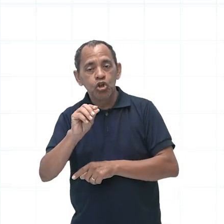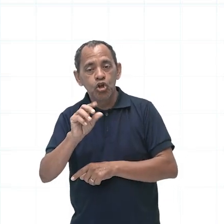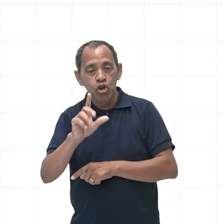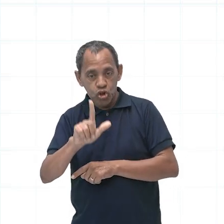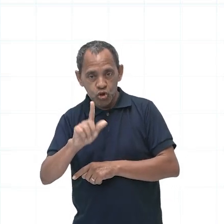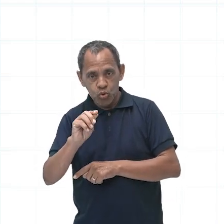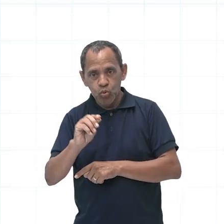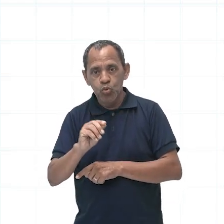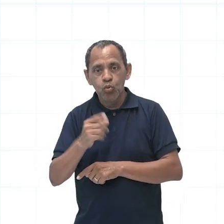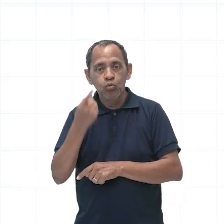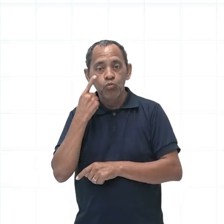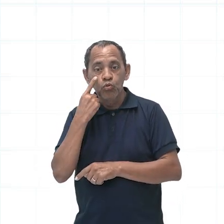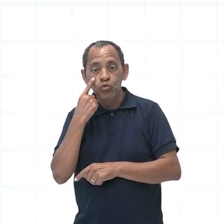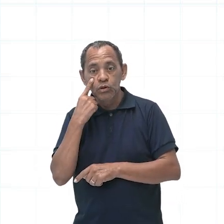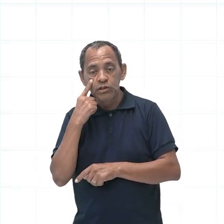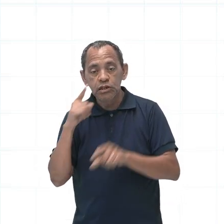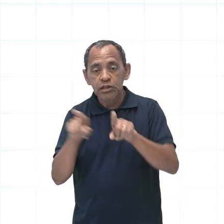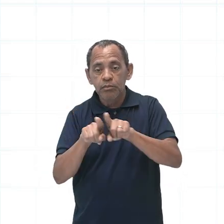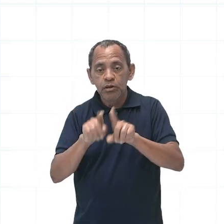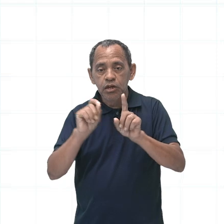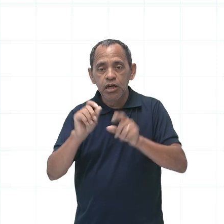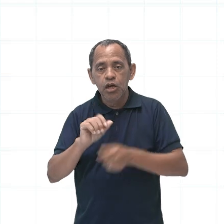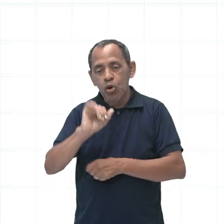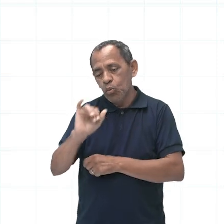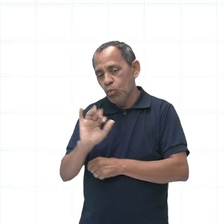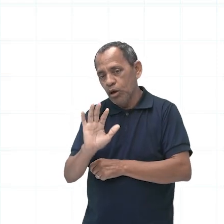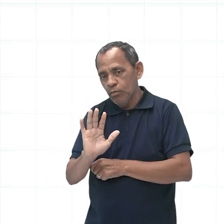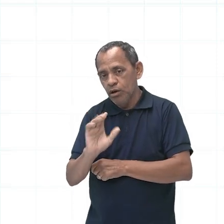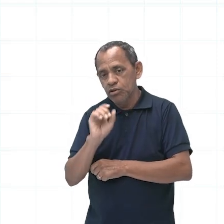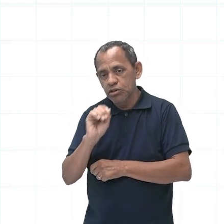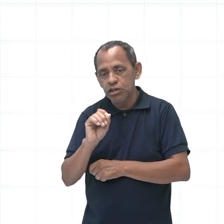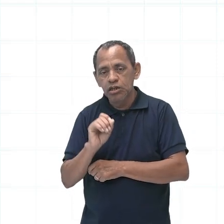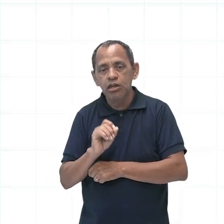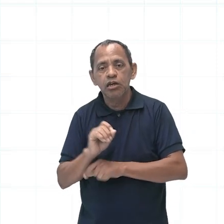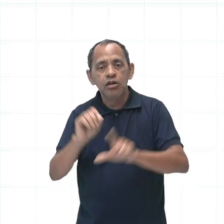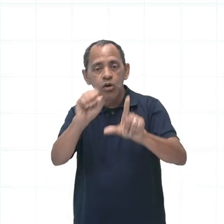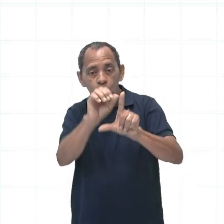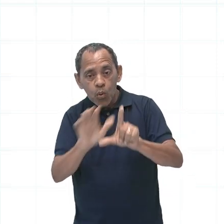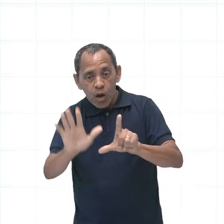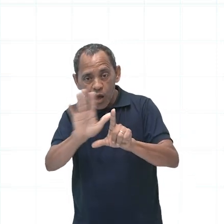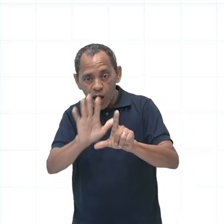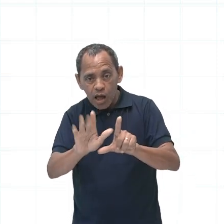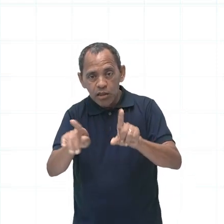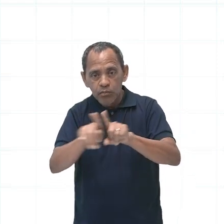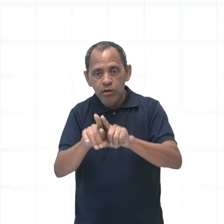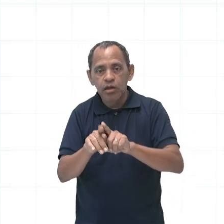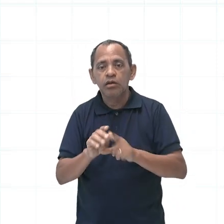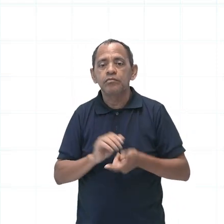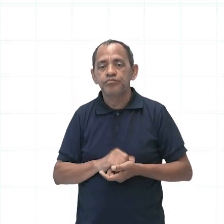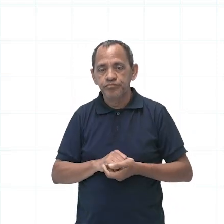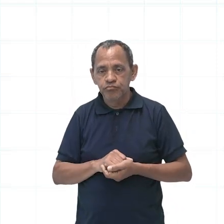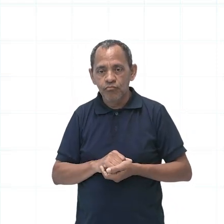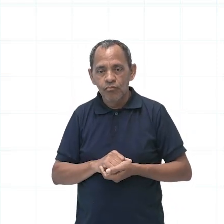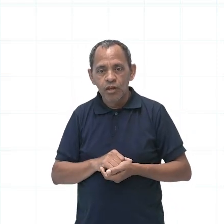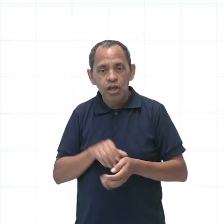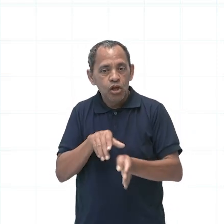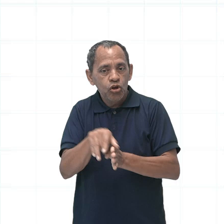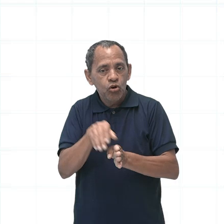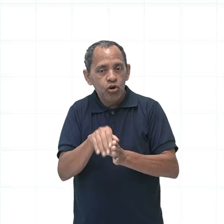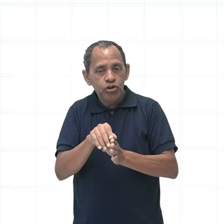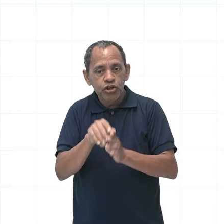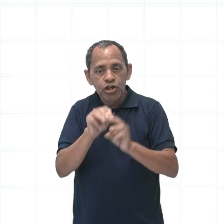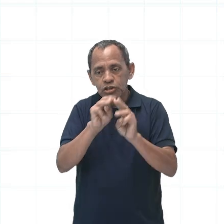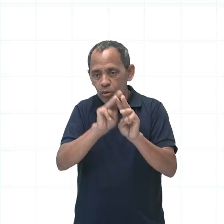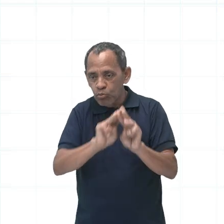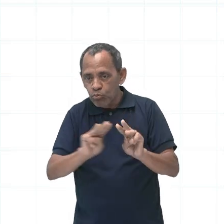você visualiza também uma imagem, o QR Code aí, que nos direciona exatamente para o site